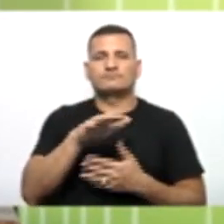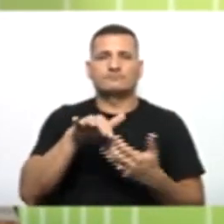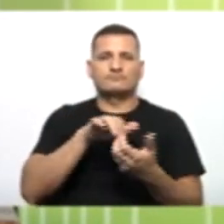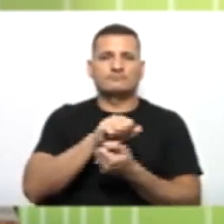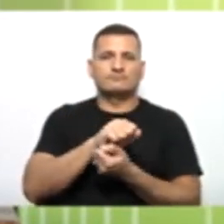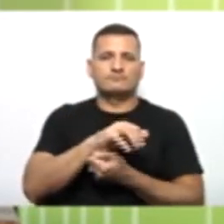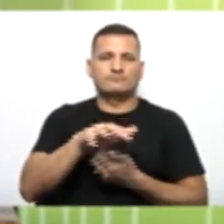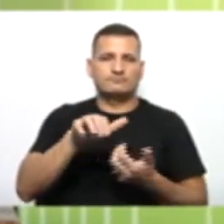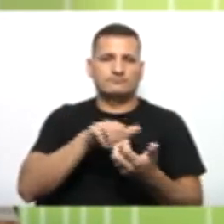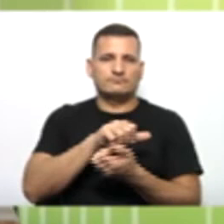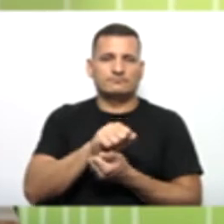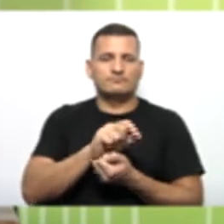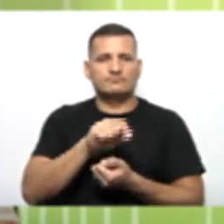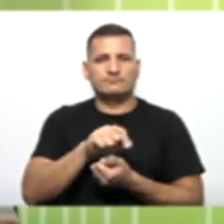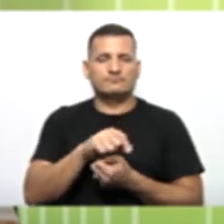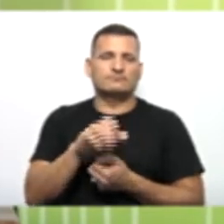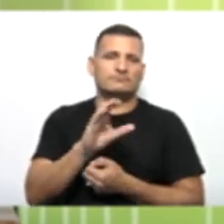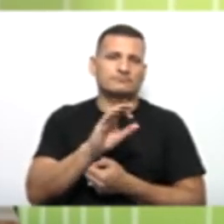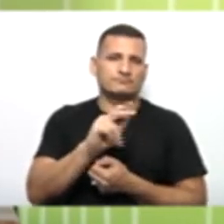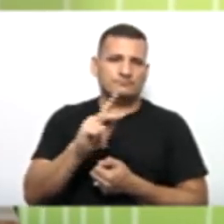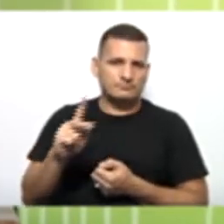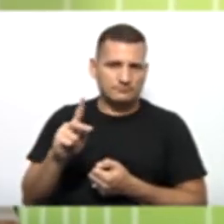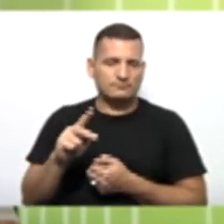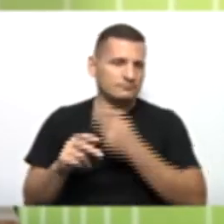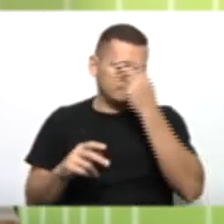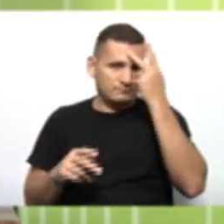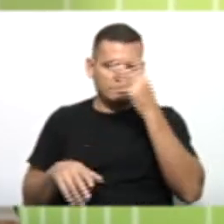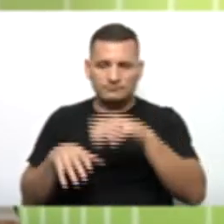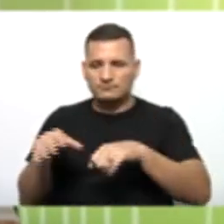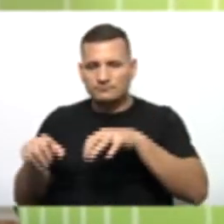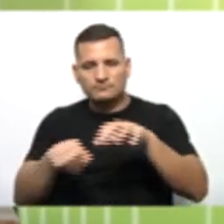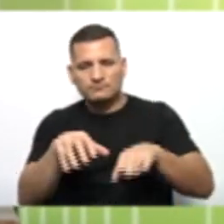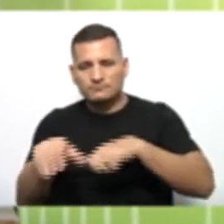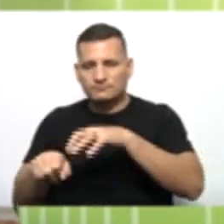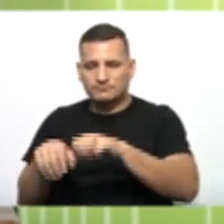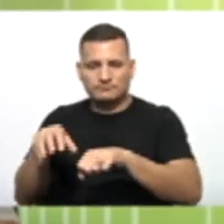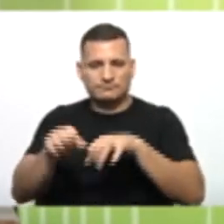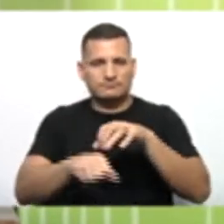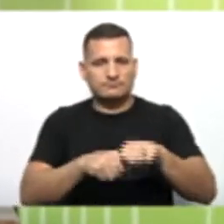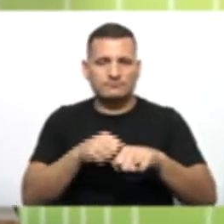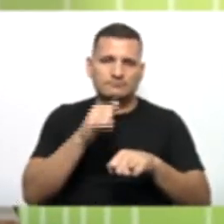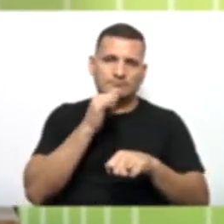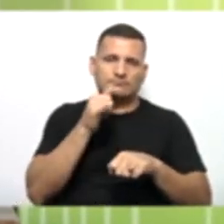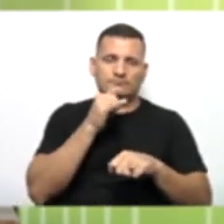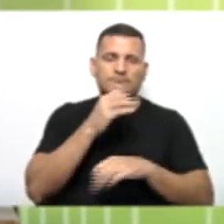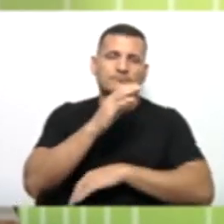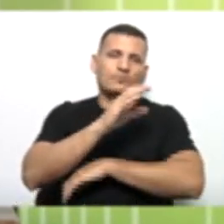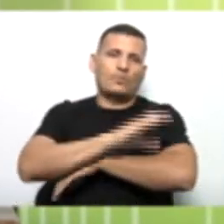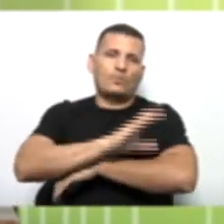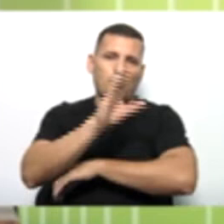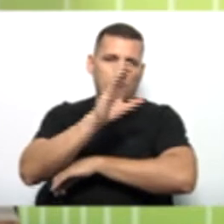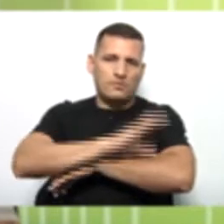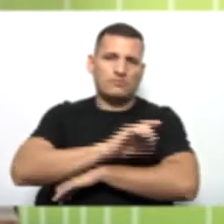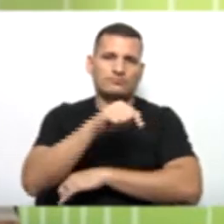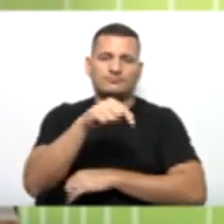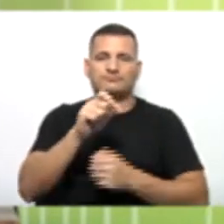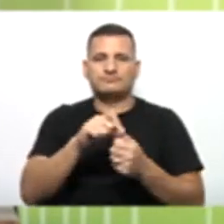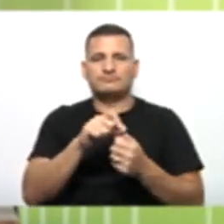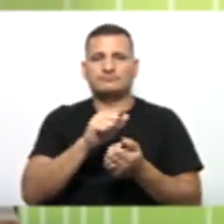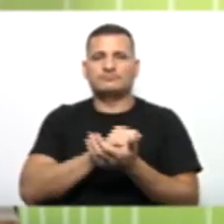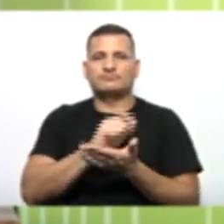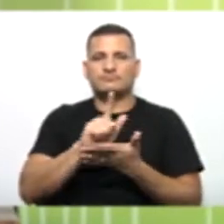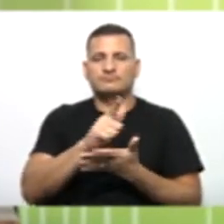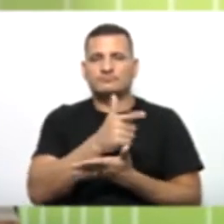materiais através de cooperativas de catadores. Podemos imaginar, por exemplo, um condomínio que faz uma Agenda 21 e nessa